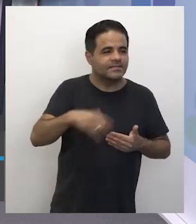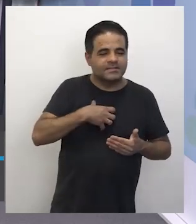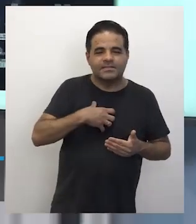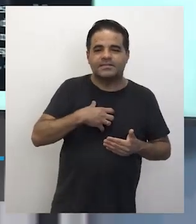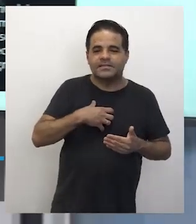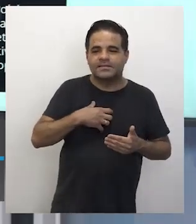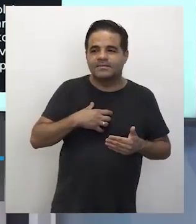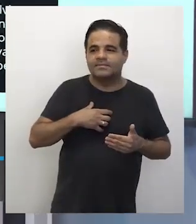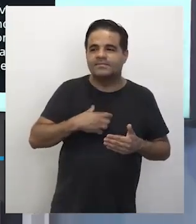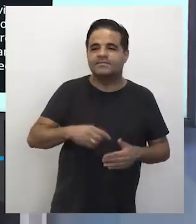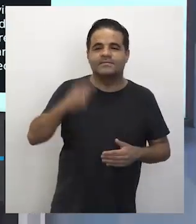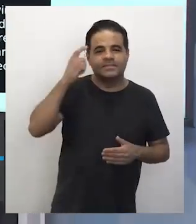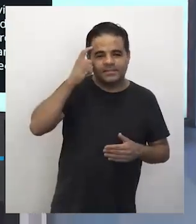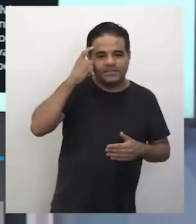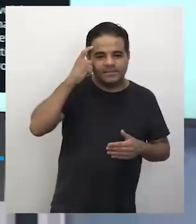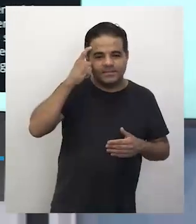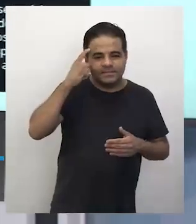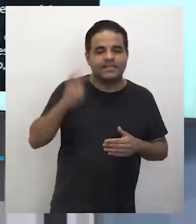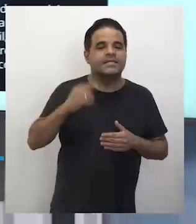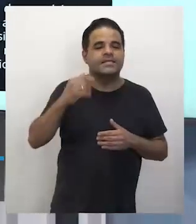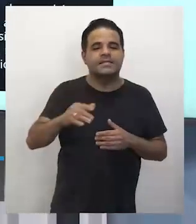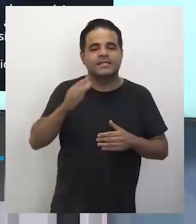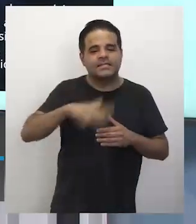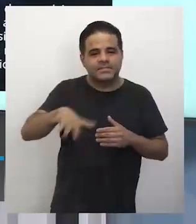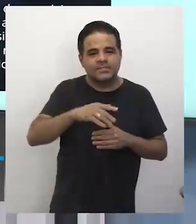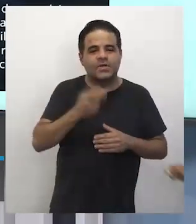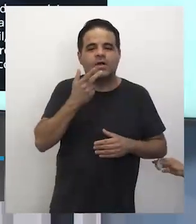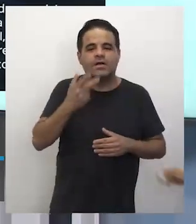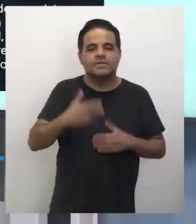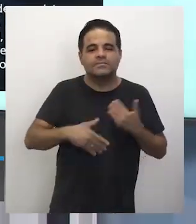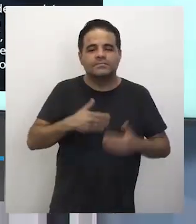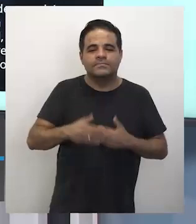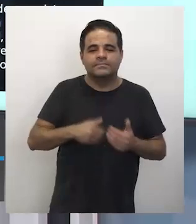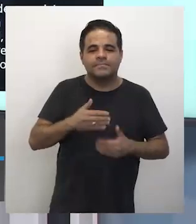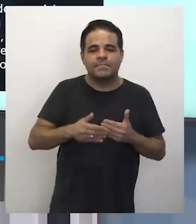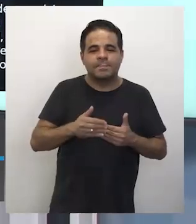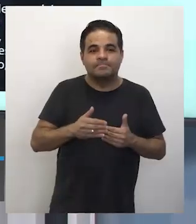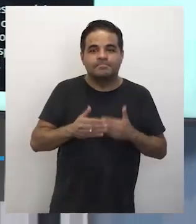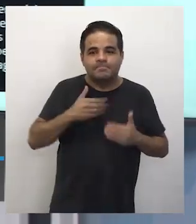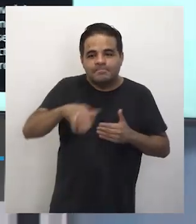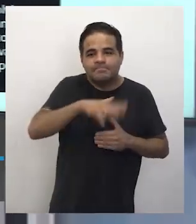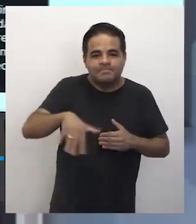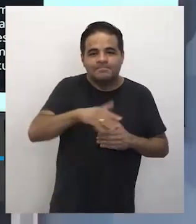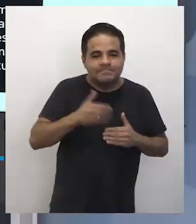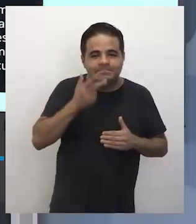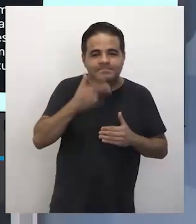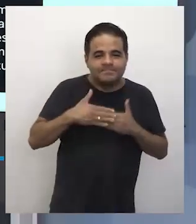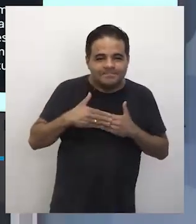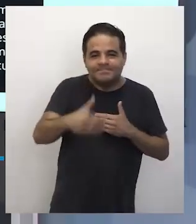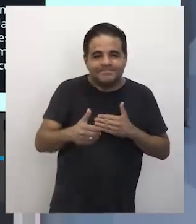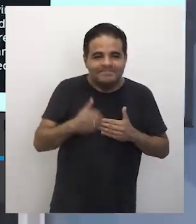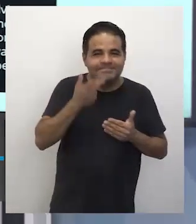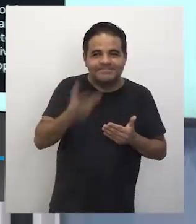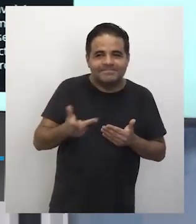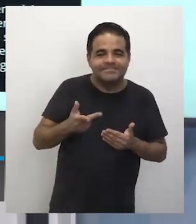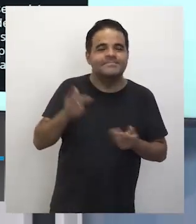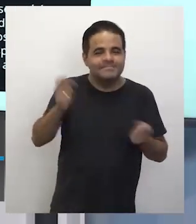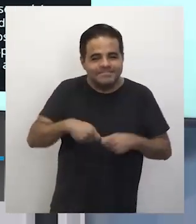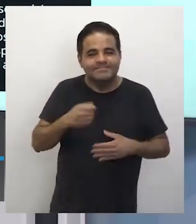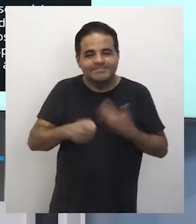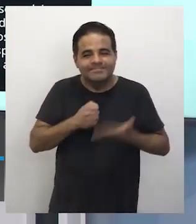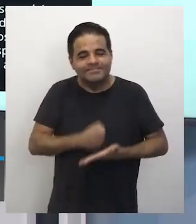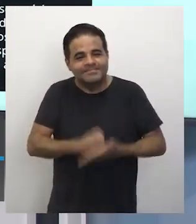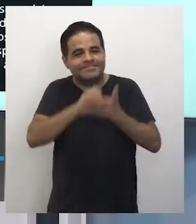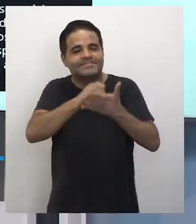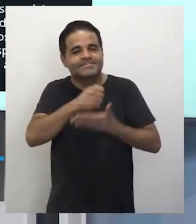Giba Drummond agora, né? Drummond. Tinha um Giba no meio do meu caminho aqui, né? Ô, Giba, mas a possibilidade de perder, isso pode levar a alguns